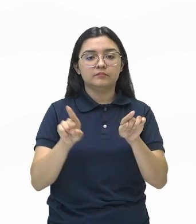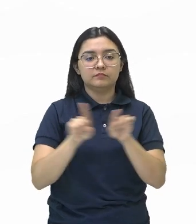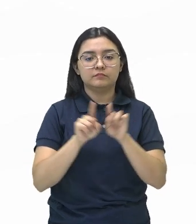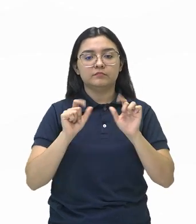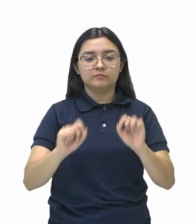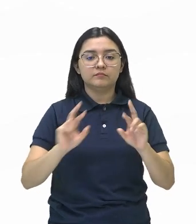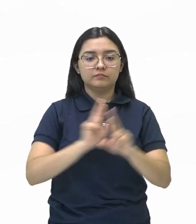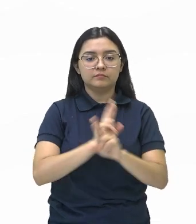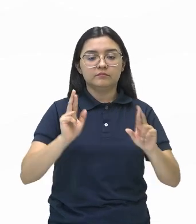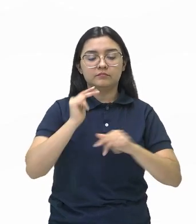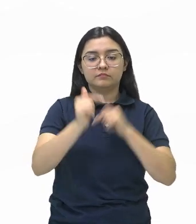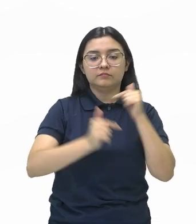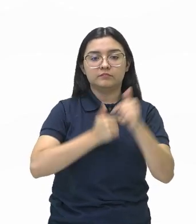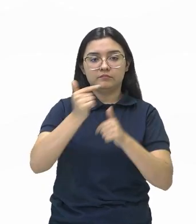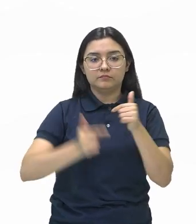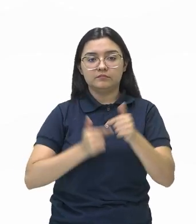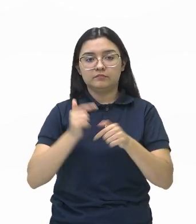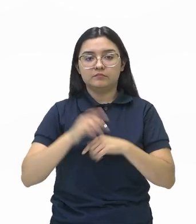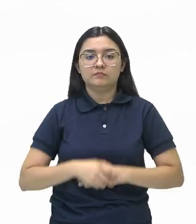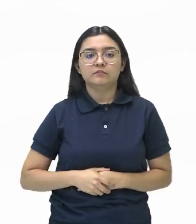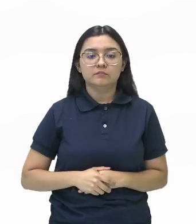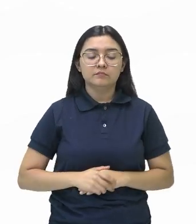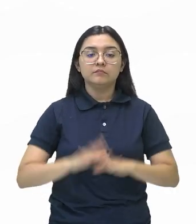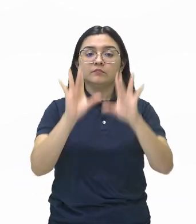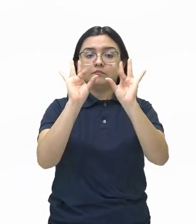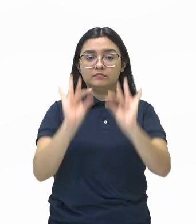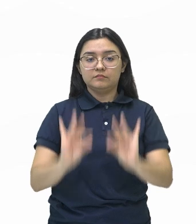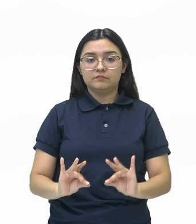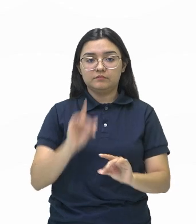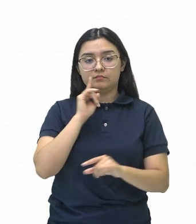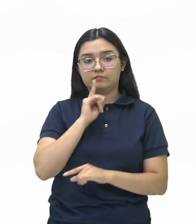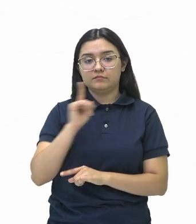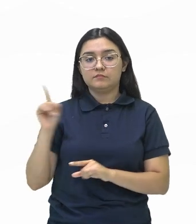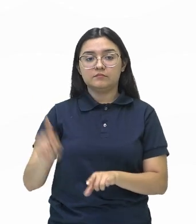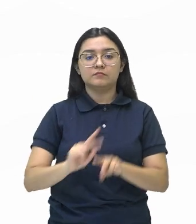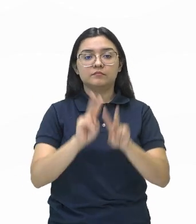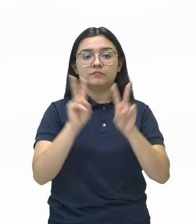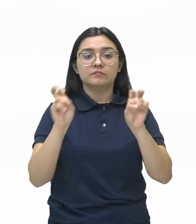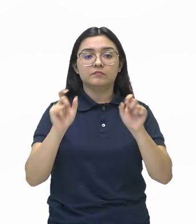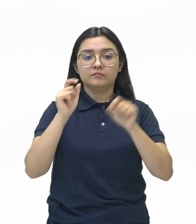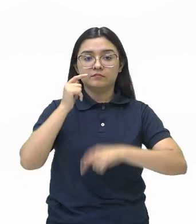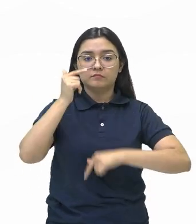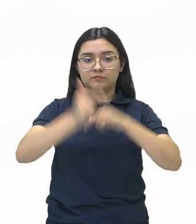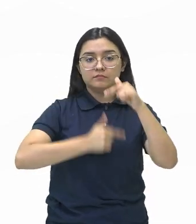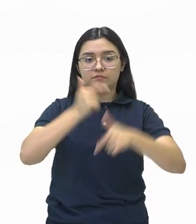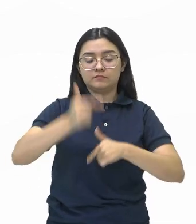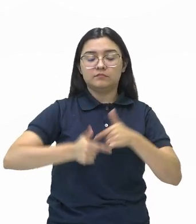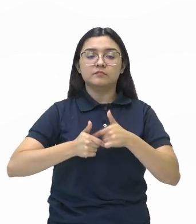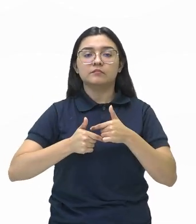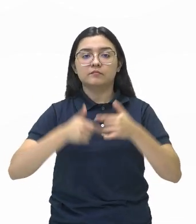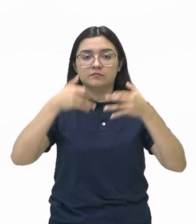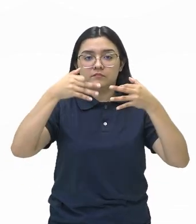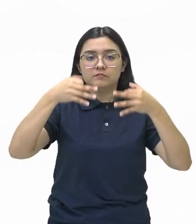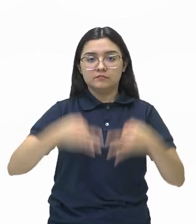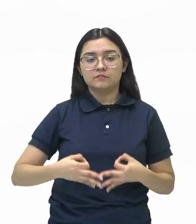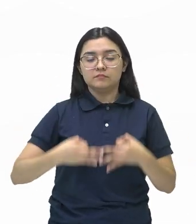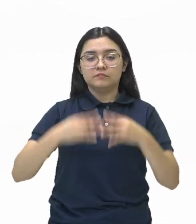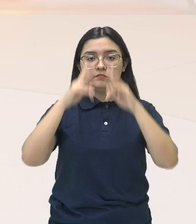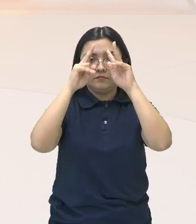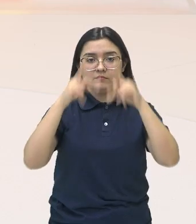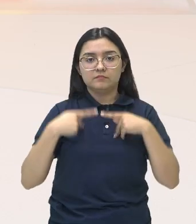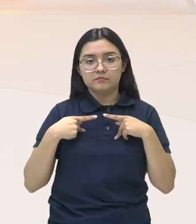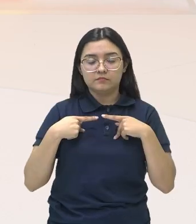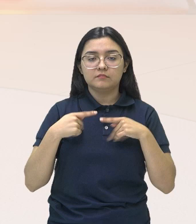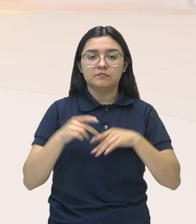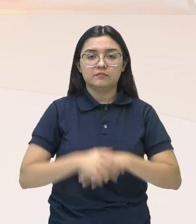das relações de trabalho. Detalhamento: vamos falar sobre o trabalho e a dignidade